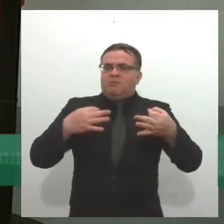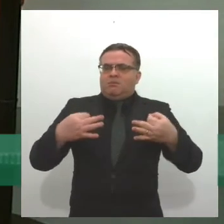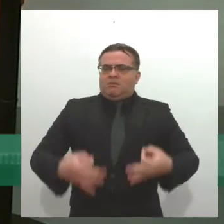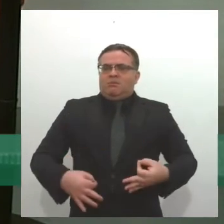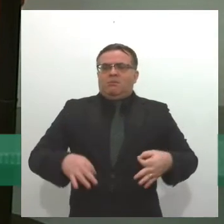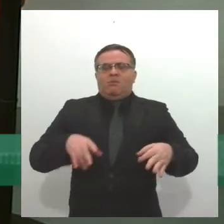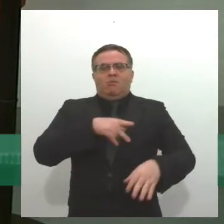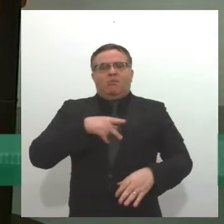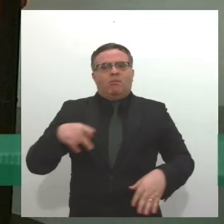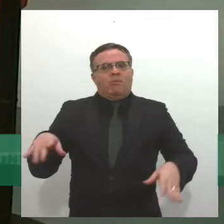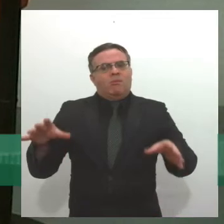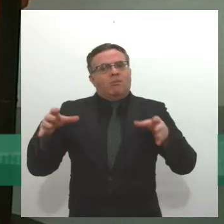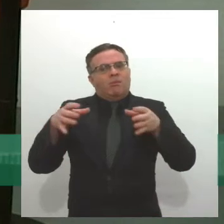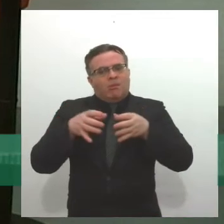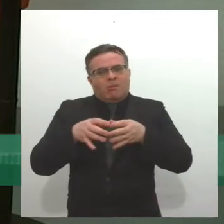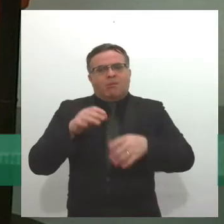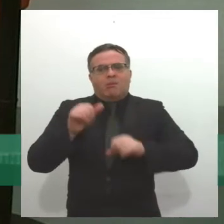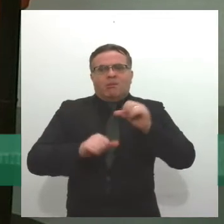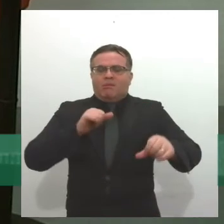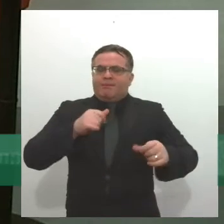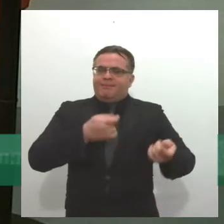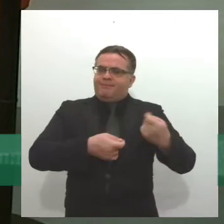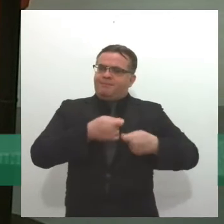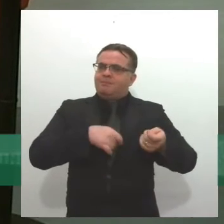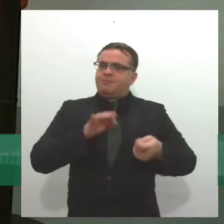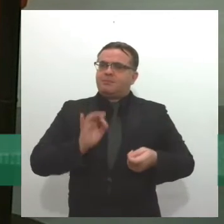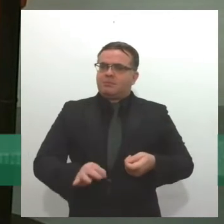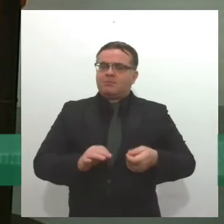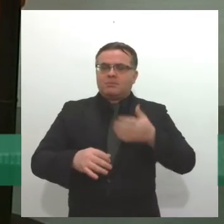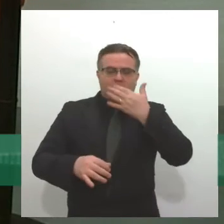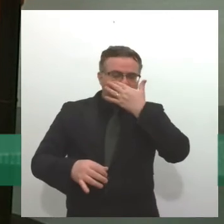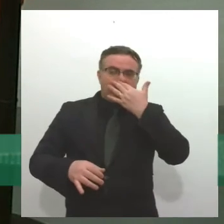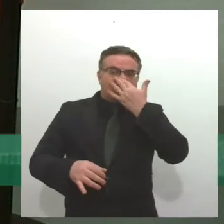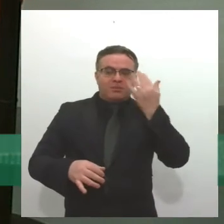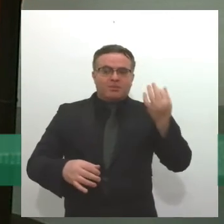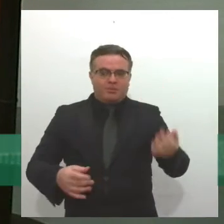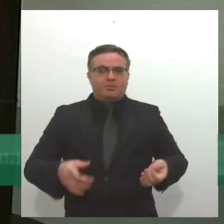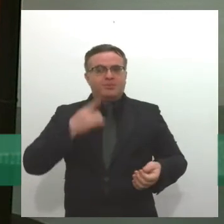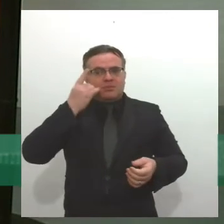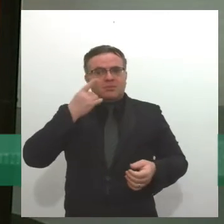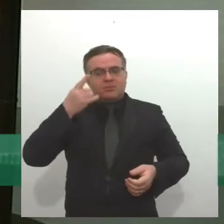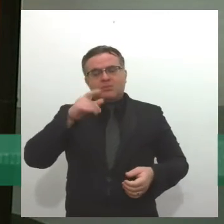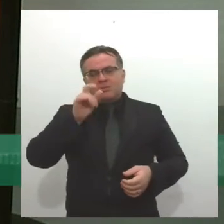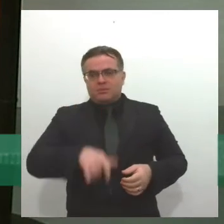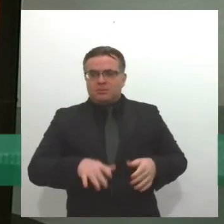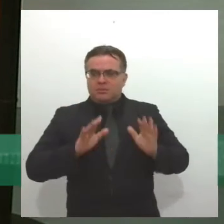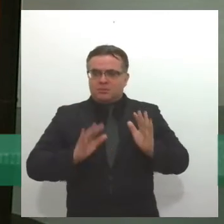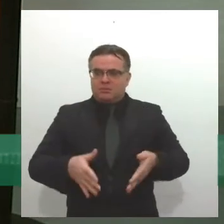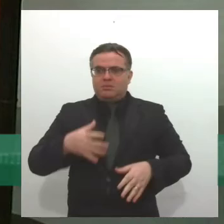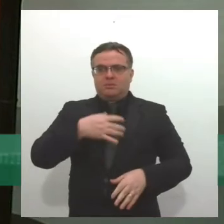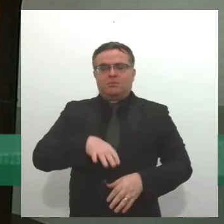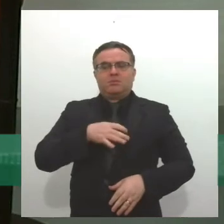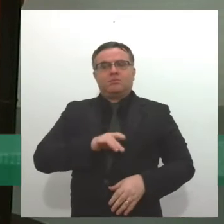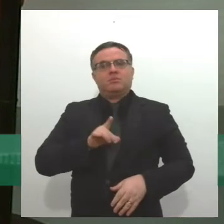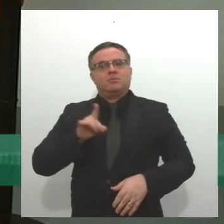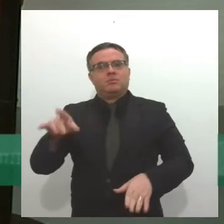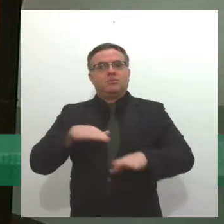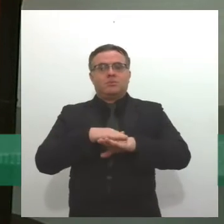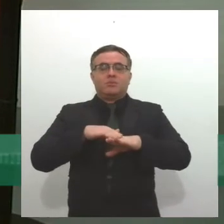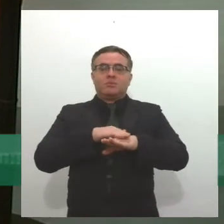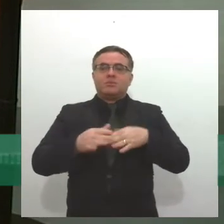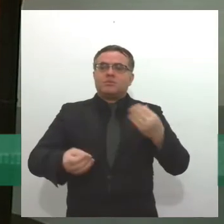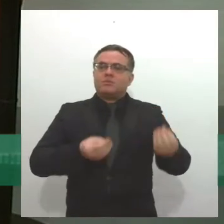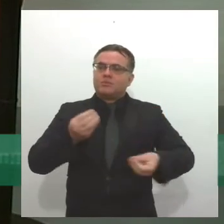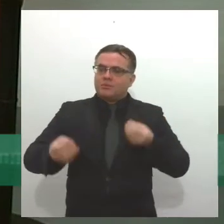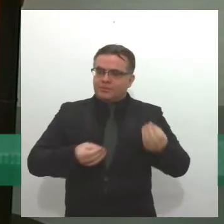Comissão da Reforma Administrativa, né, e com o deputado Arthur Maia, da Bahia, e falei com ele exatamente no